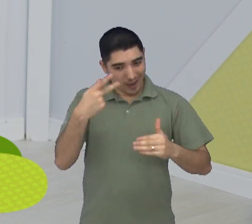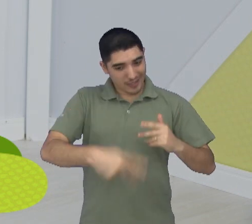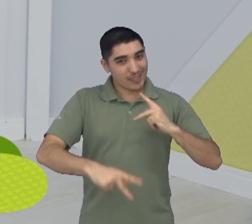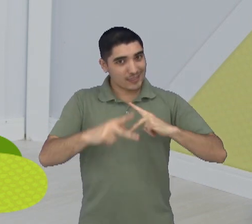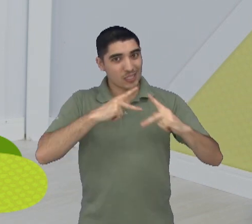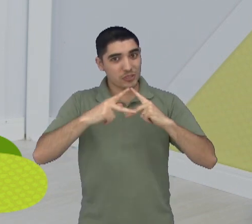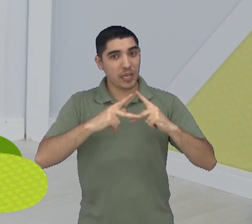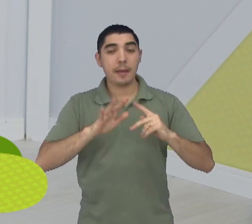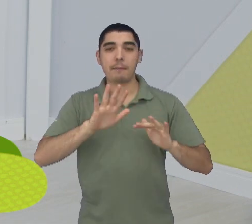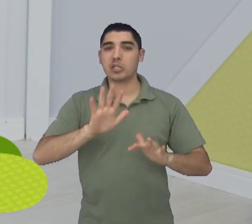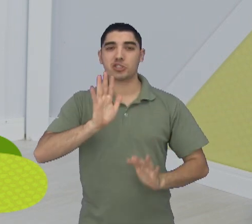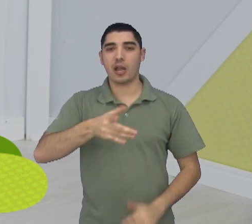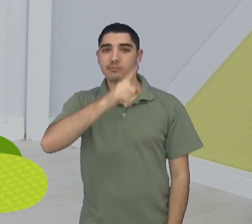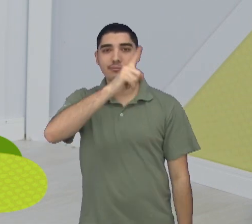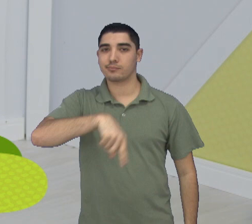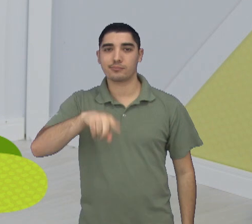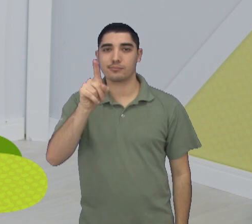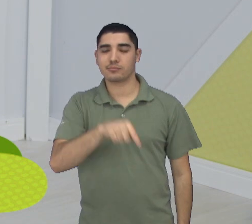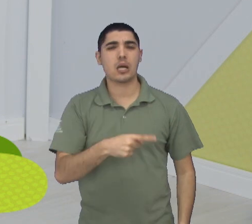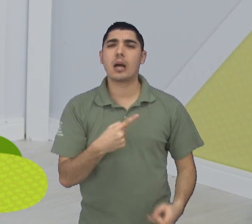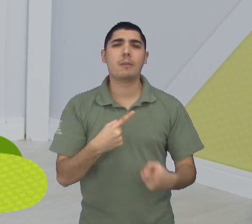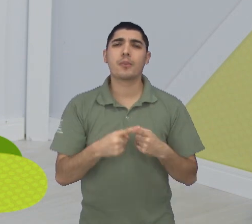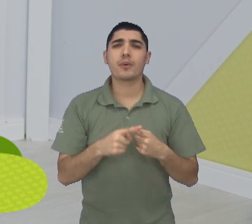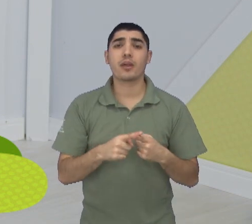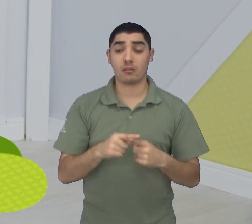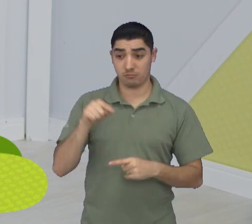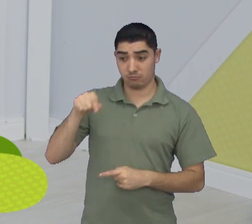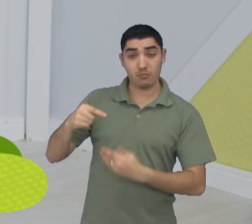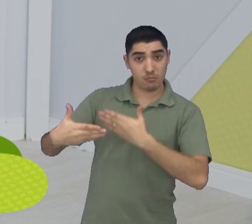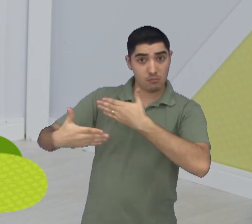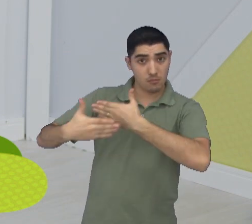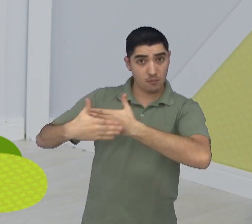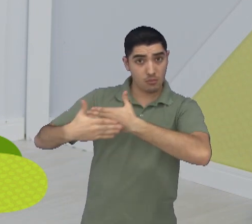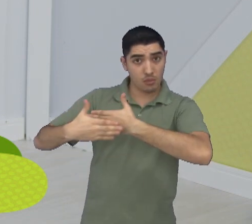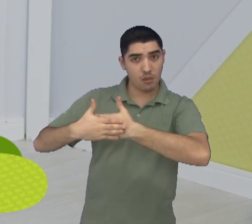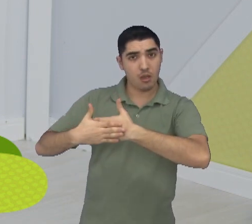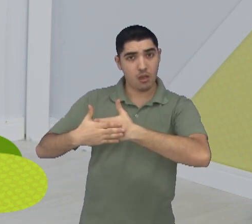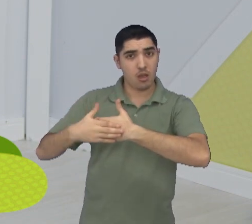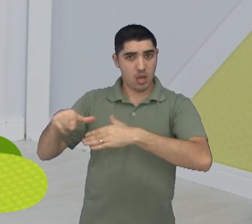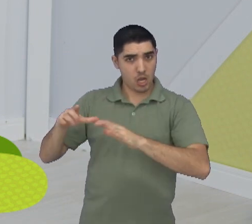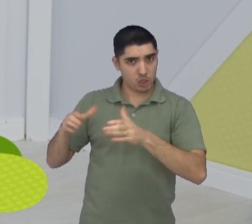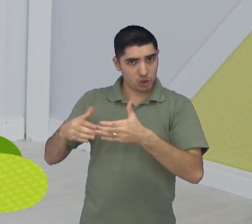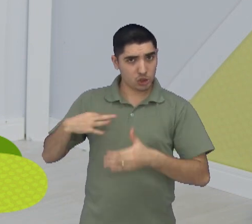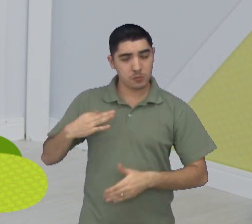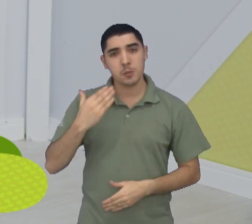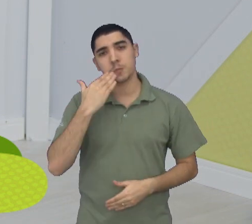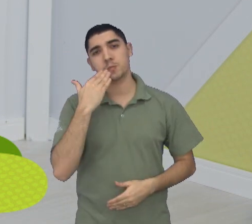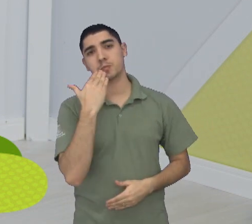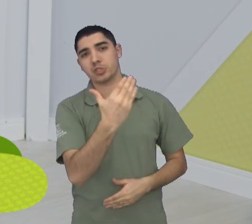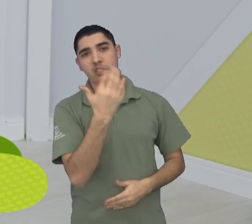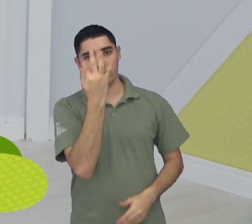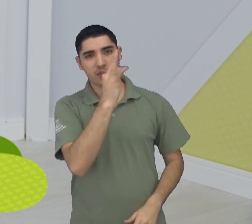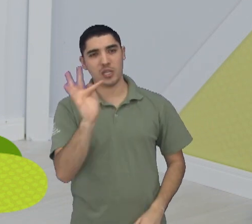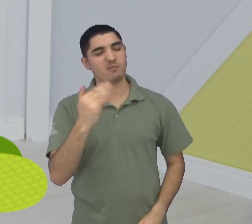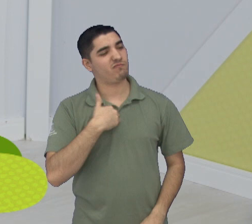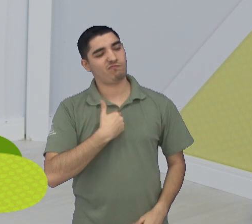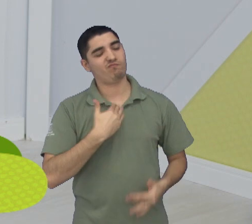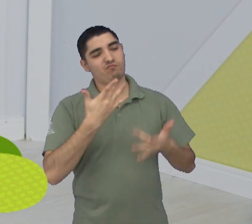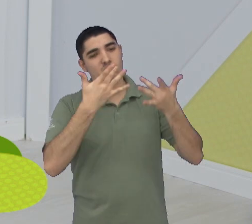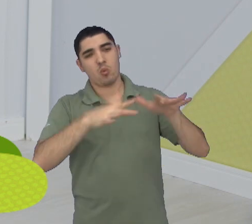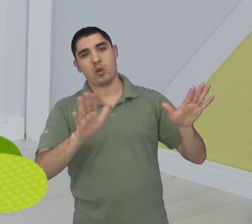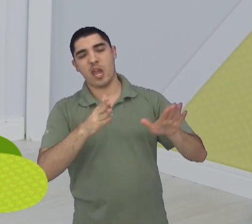foi cancelada porque o time do Barão de Mauá pediu a desclassificação da